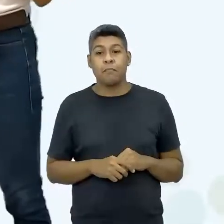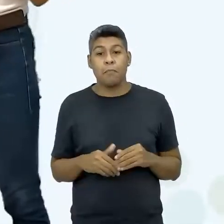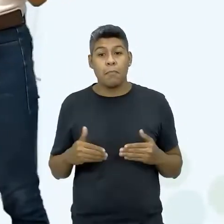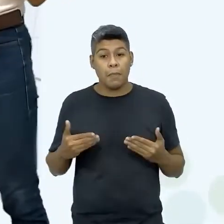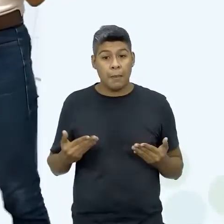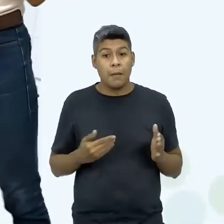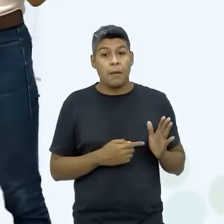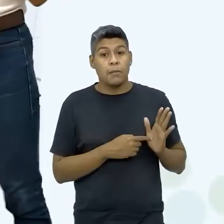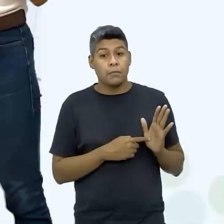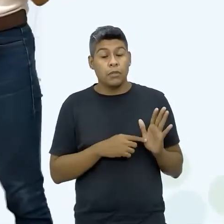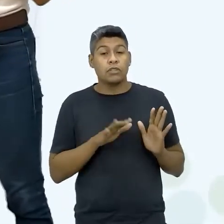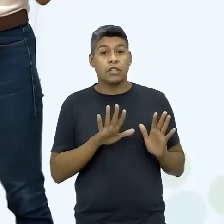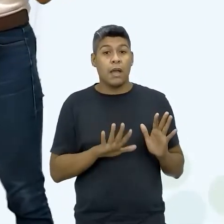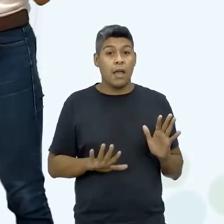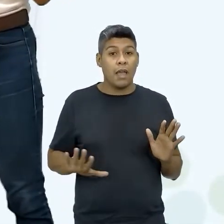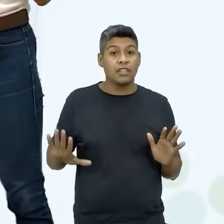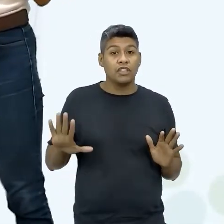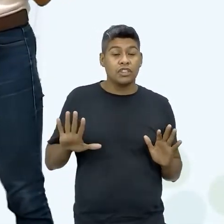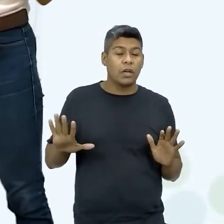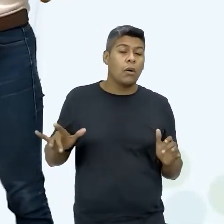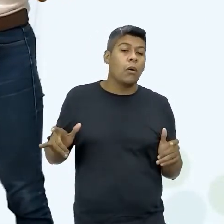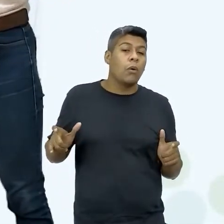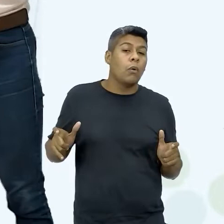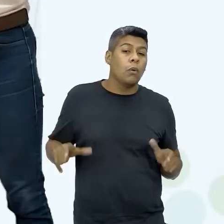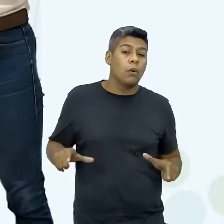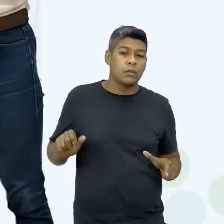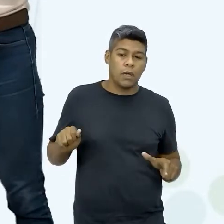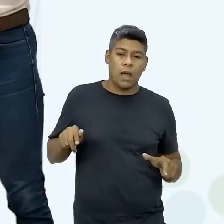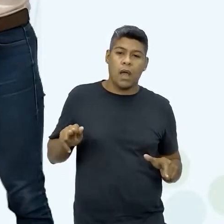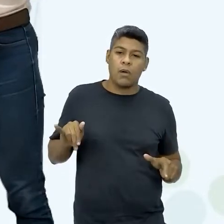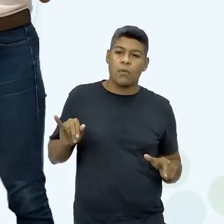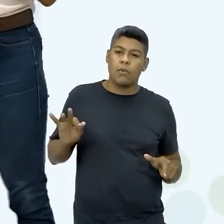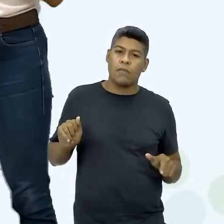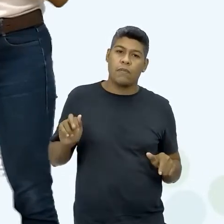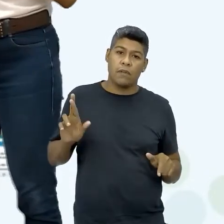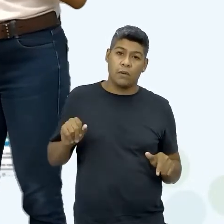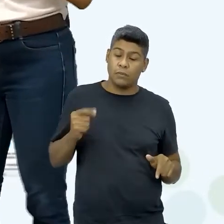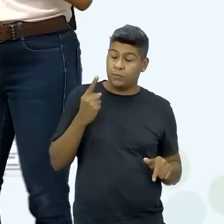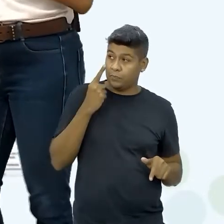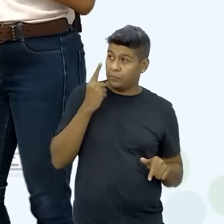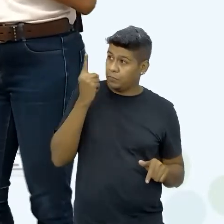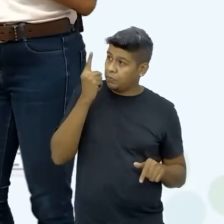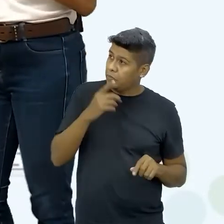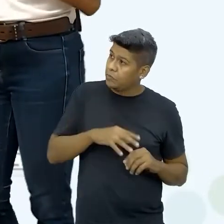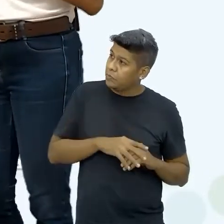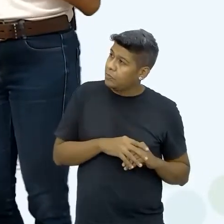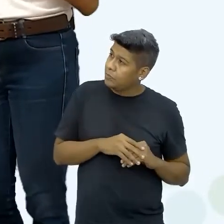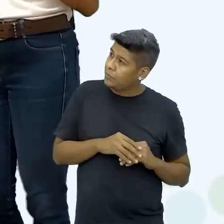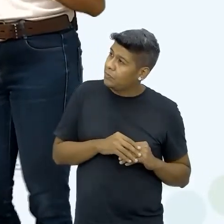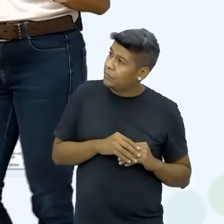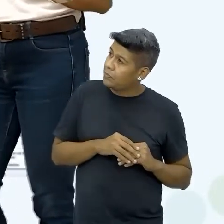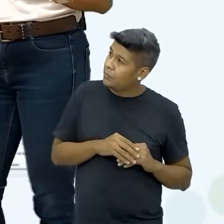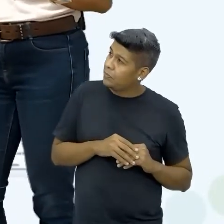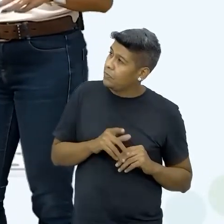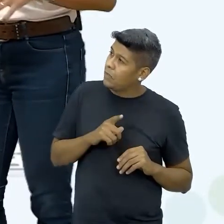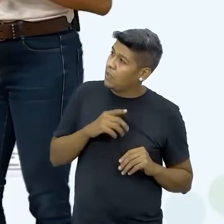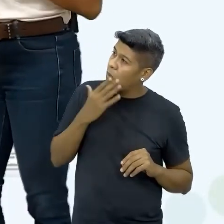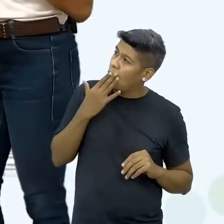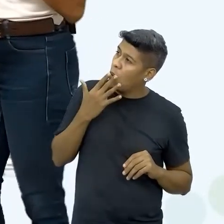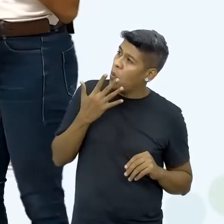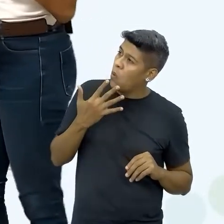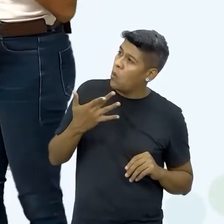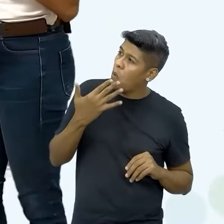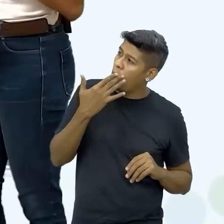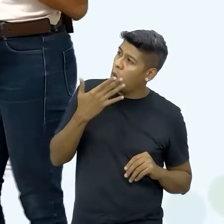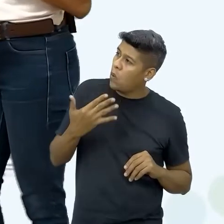eu vou mostrar essa região para vocês, onde fica o Aquífero do Guarani. Repare que aqui no mapa nós temos uma coloração, nós